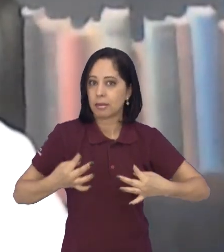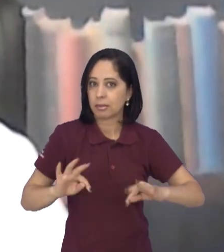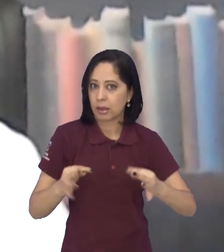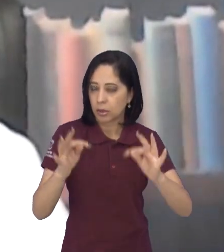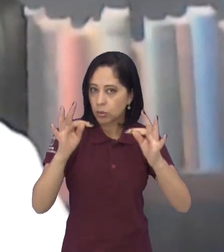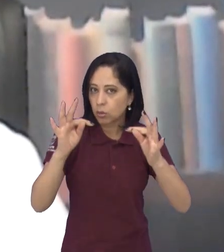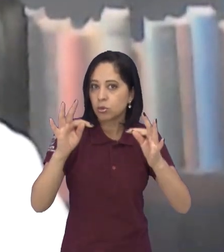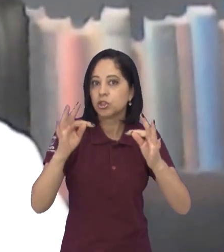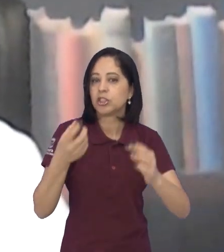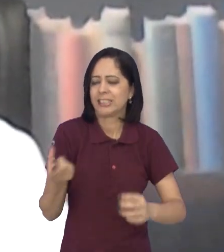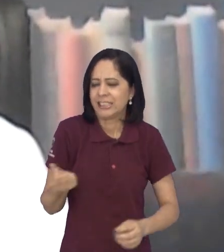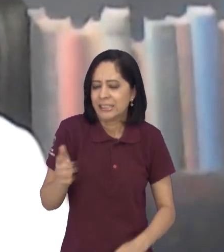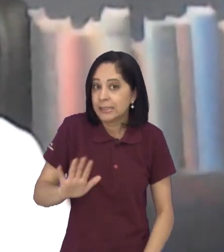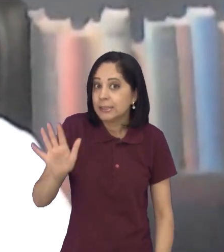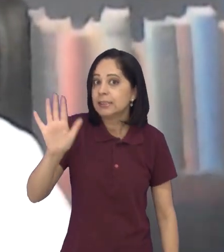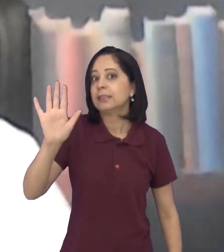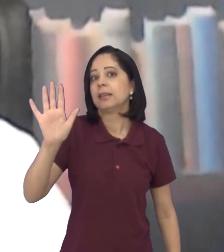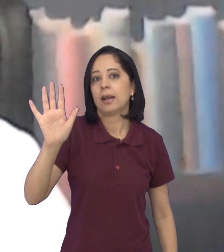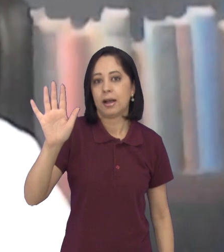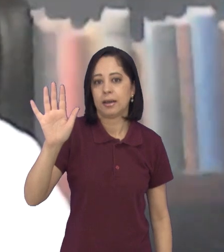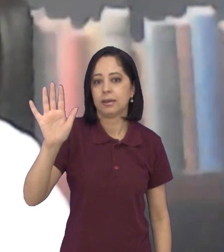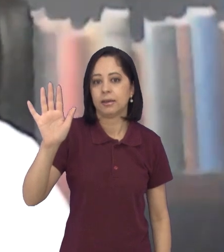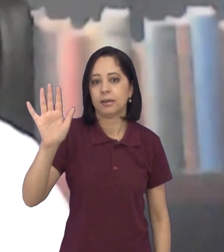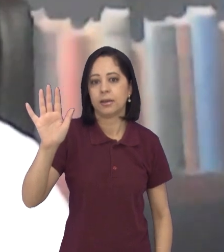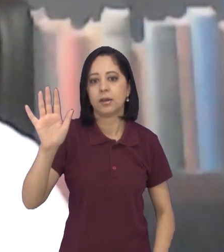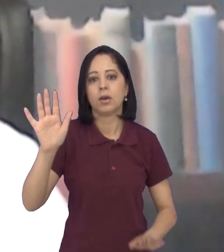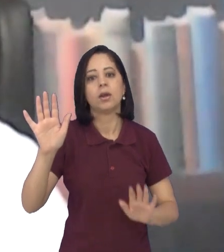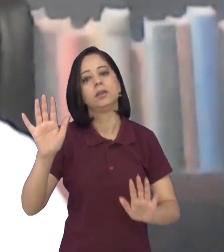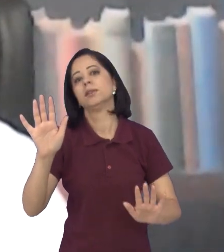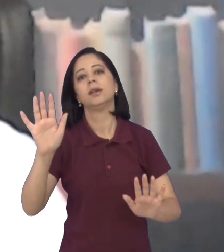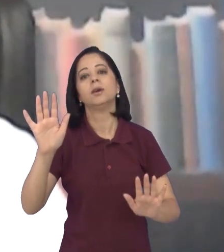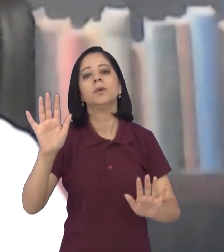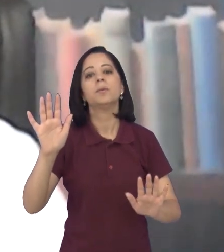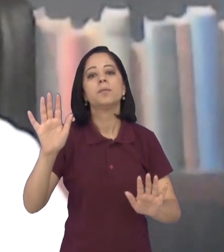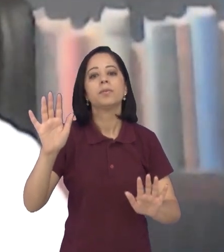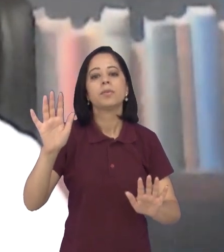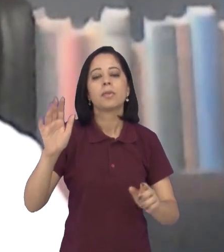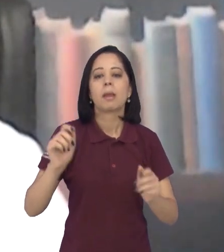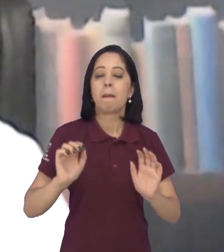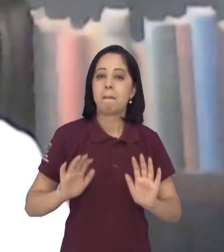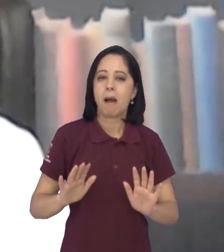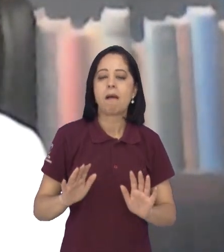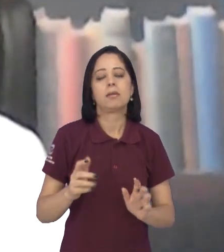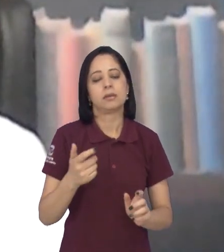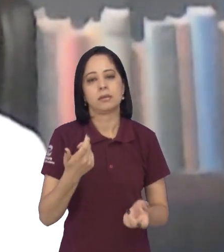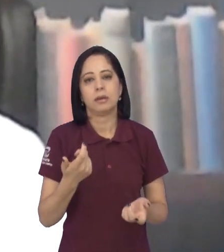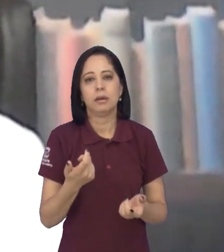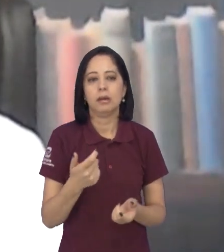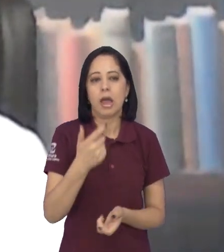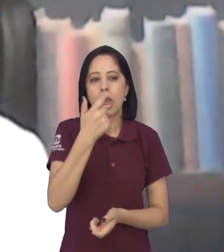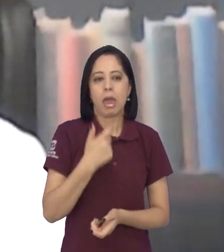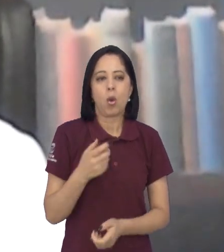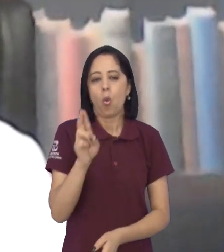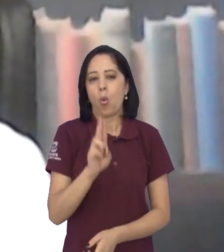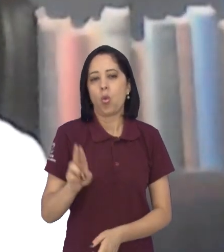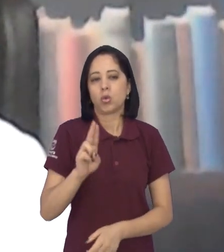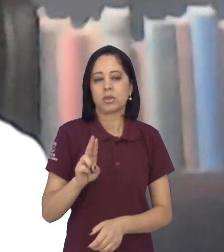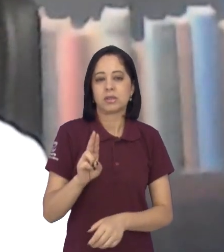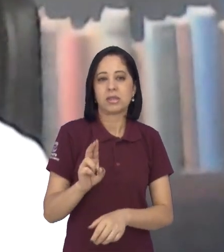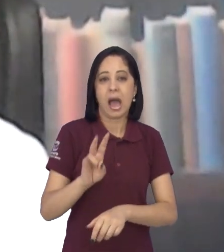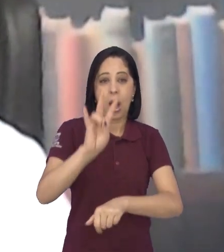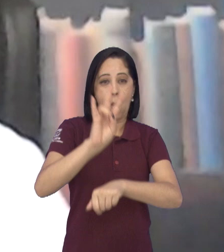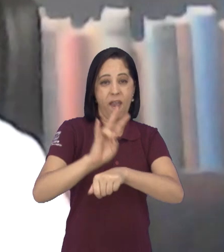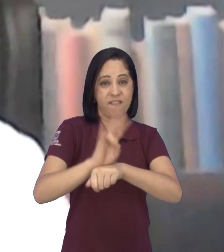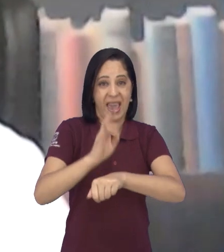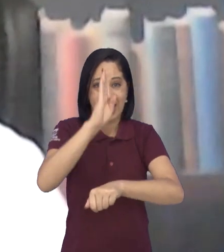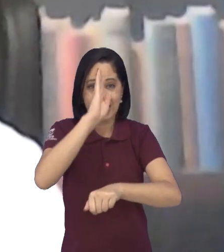cara que é colocada e para que ele seja gratuito para nós, ele tem um preço para alguém. Na hora que nós nos vamos conectar